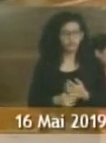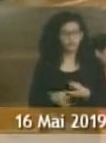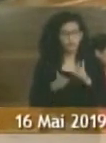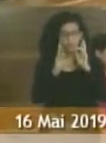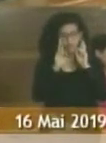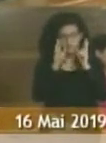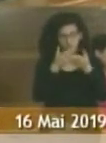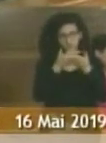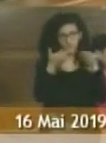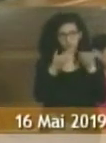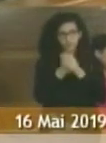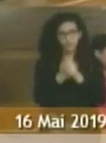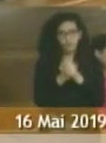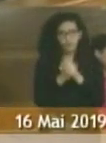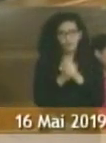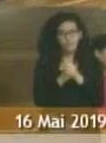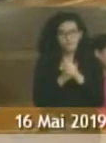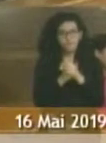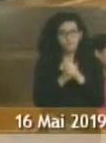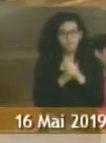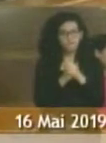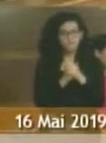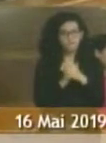nós temos por vocês.